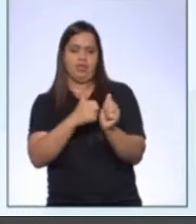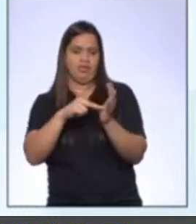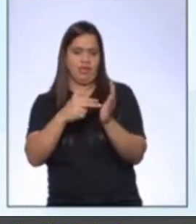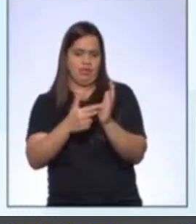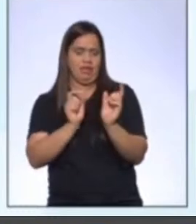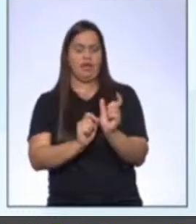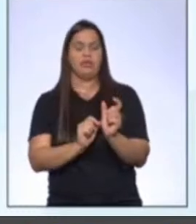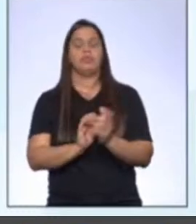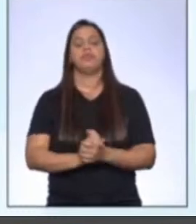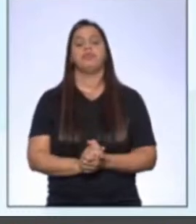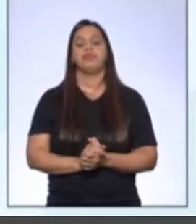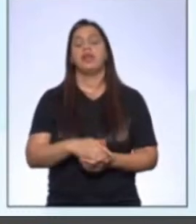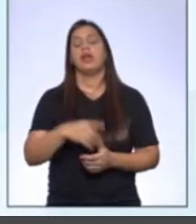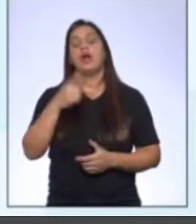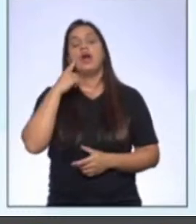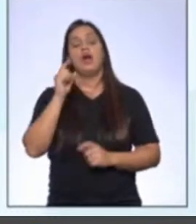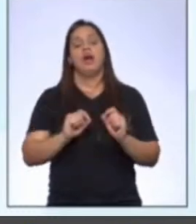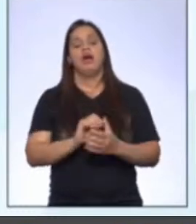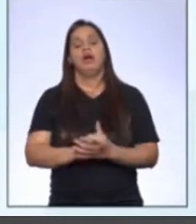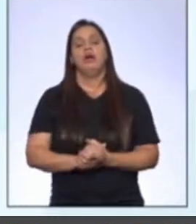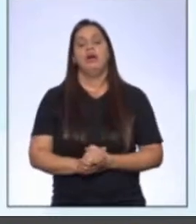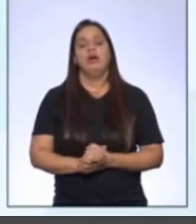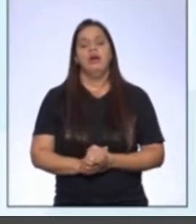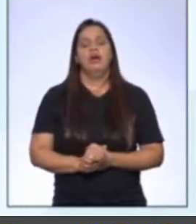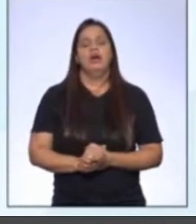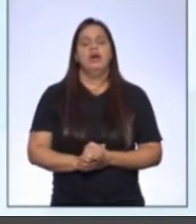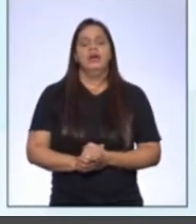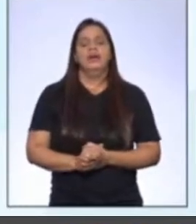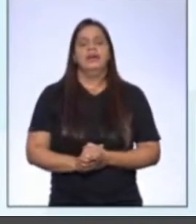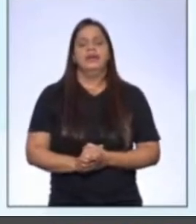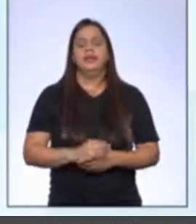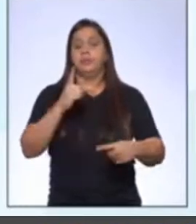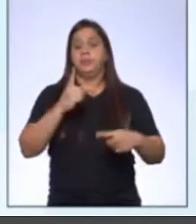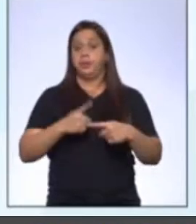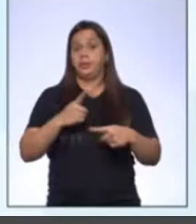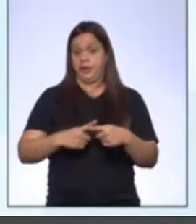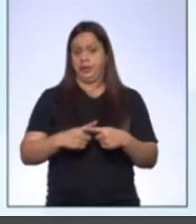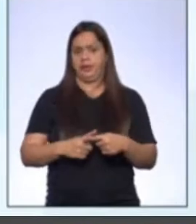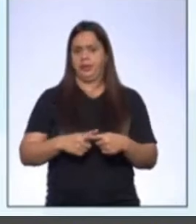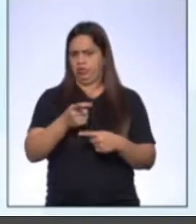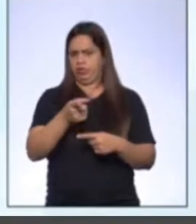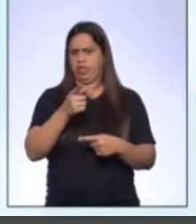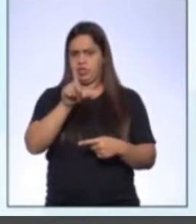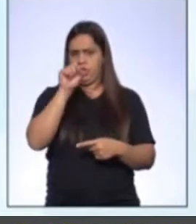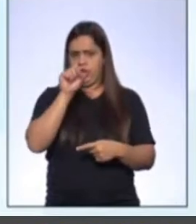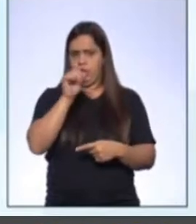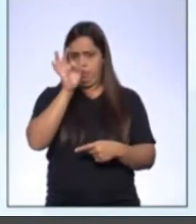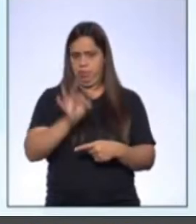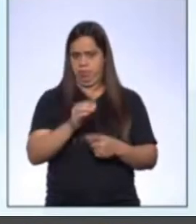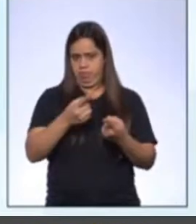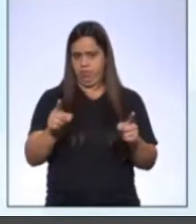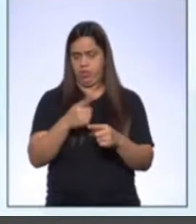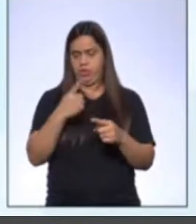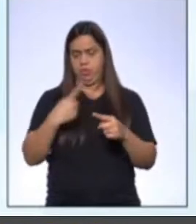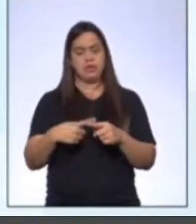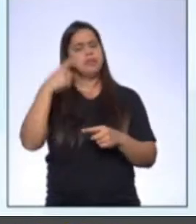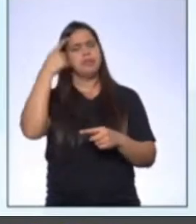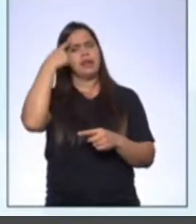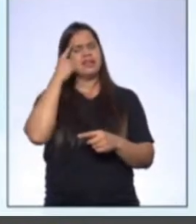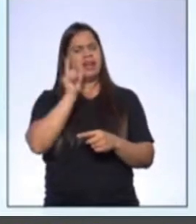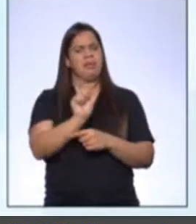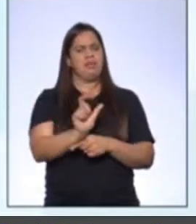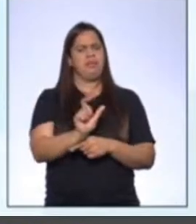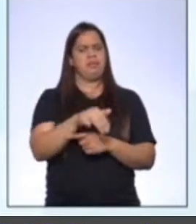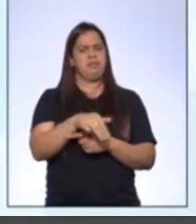Nós temos aí quem marcou a certa músicas, por quê? Se a gente pensar em medidas, se